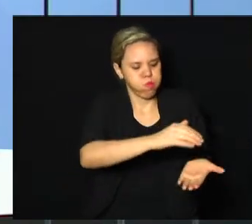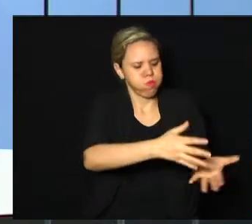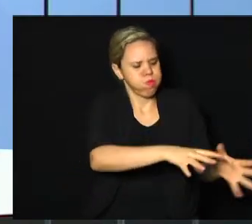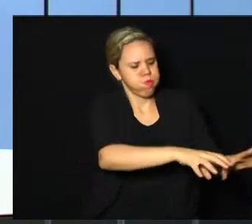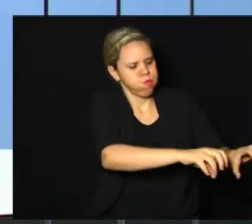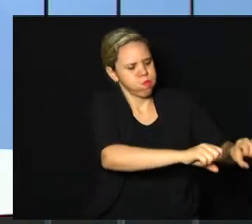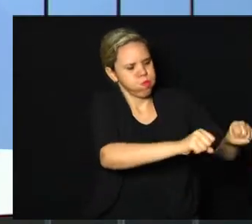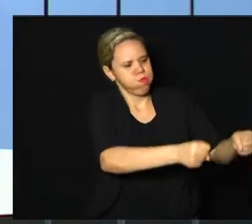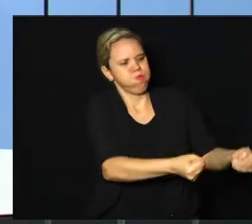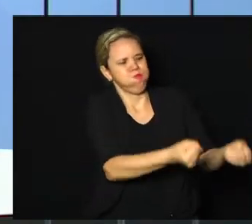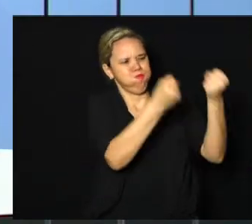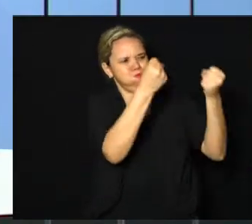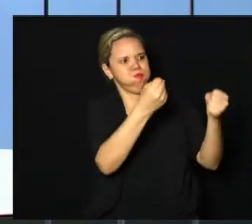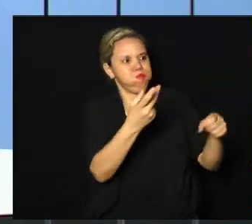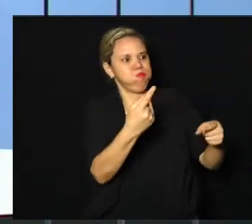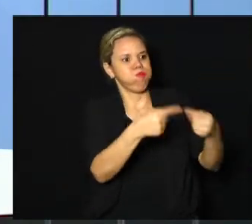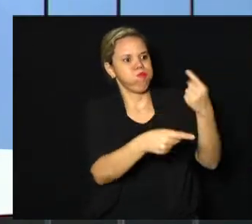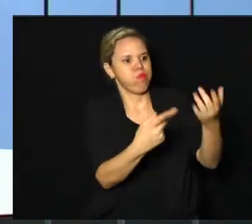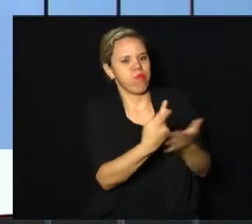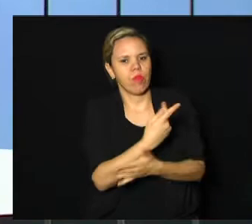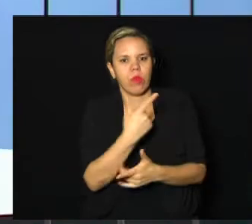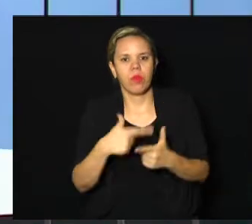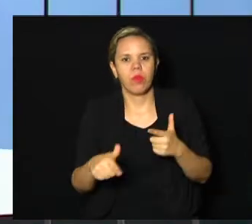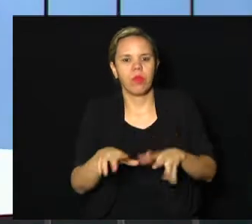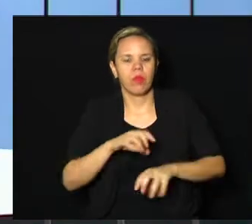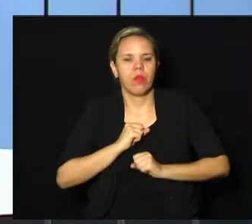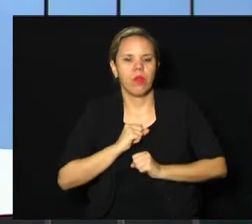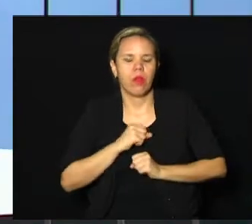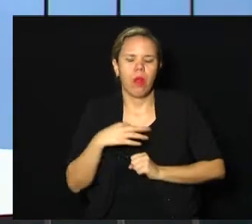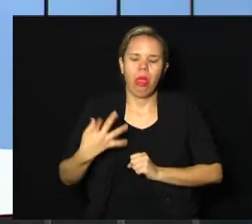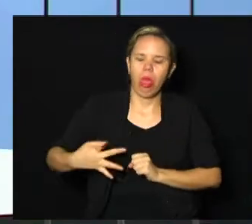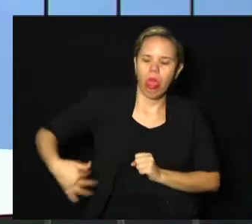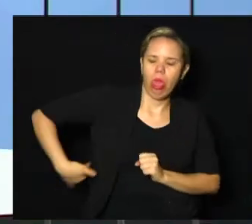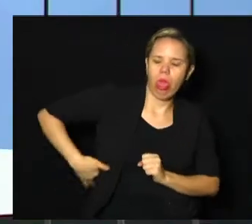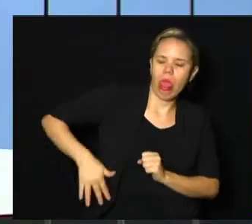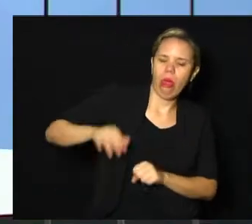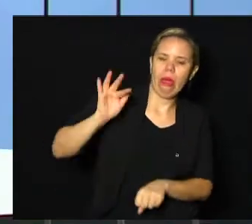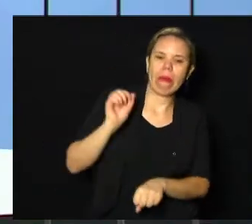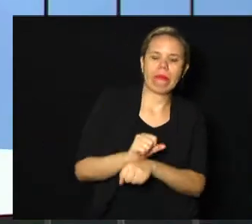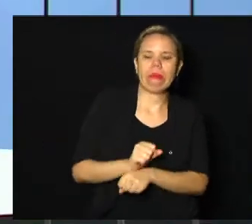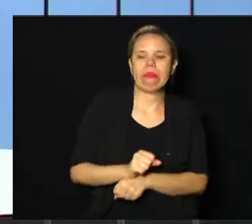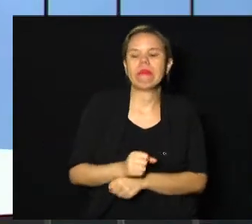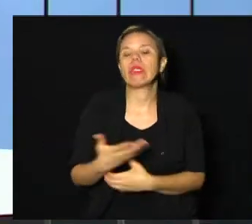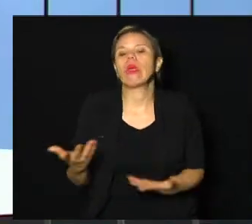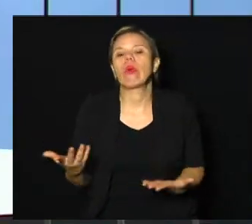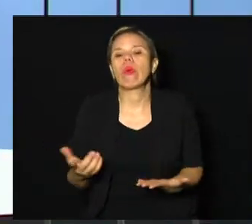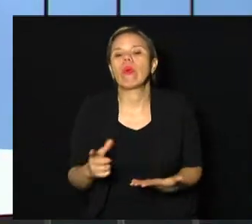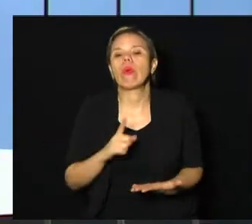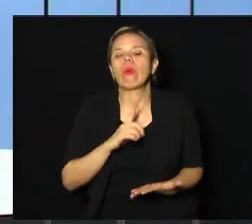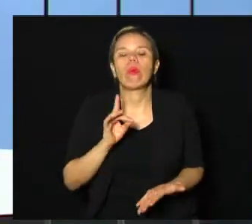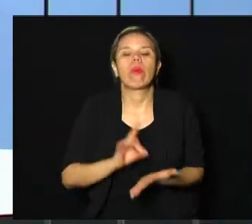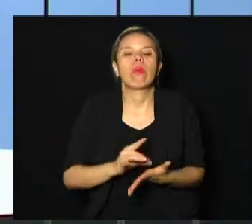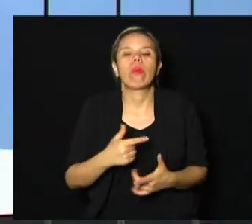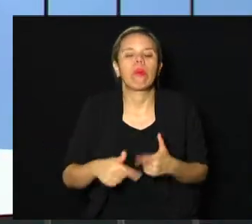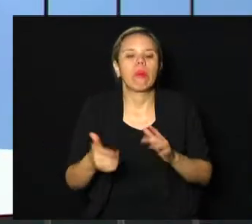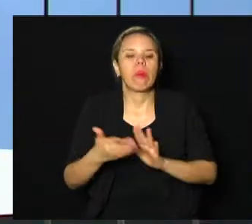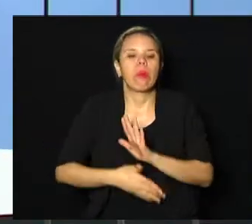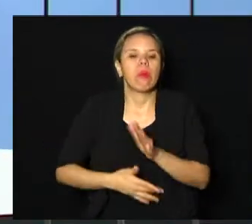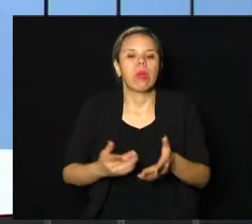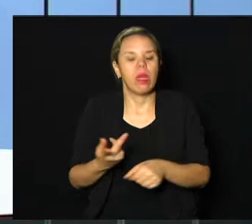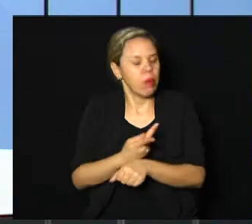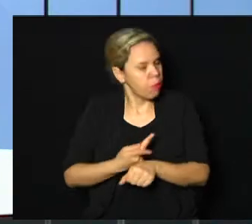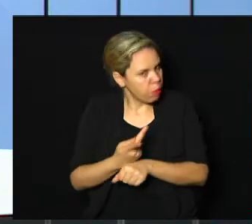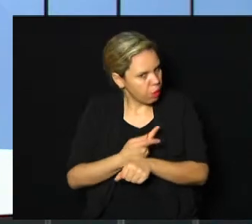trazer problemas também, né? Pode travar a coluna ou acirrar um problema já existente. Então, é sempre procurar